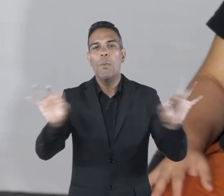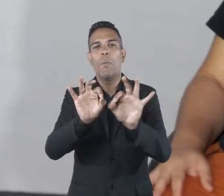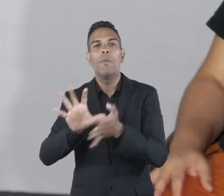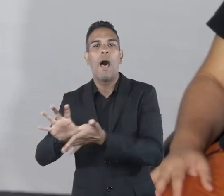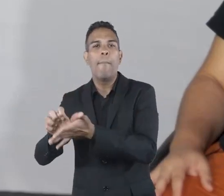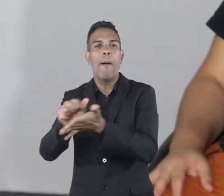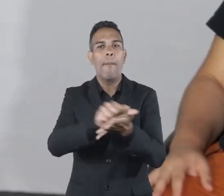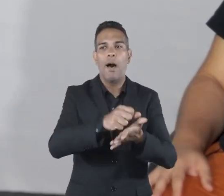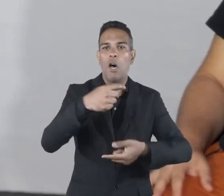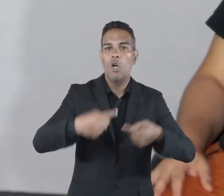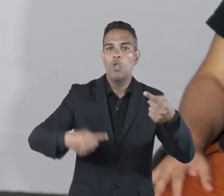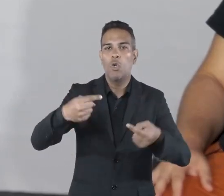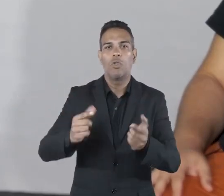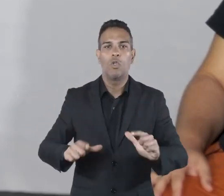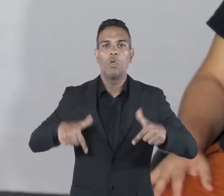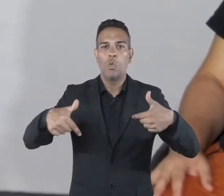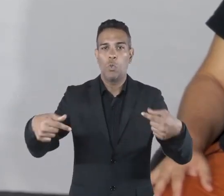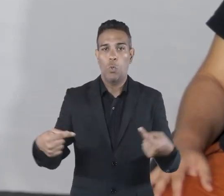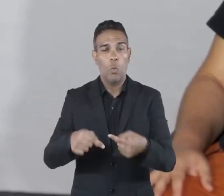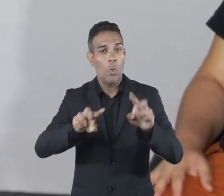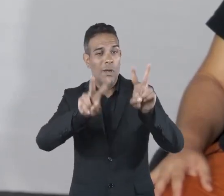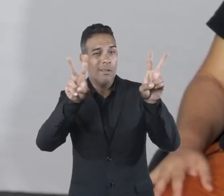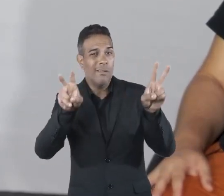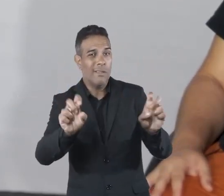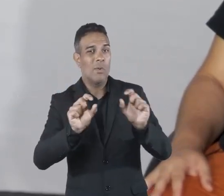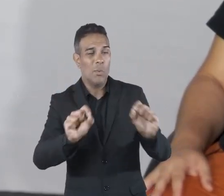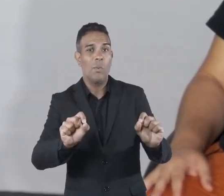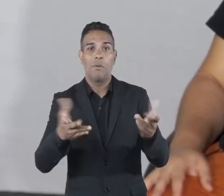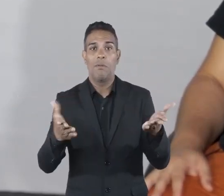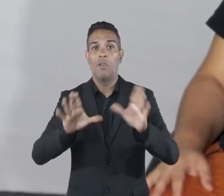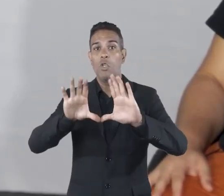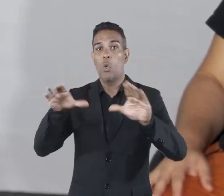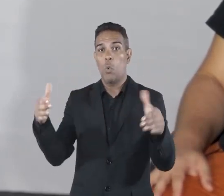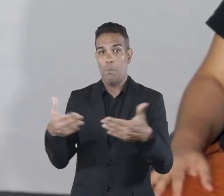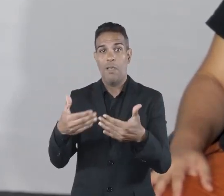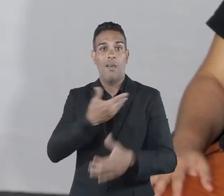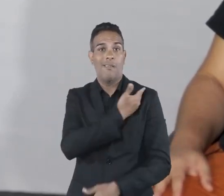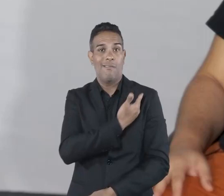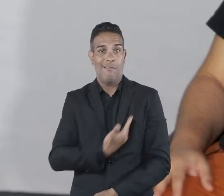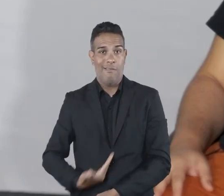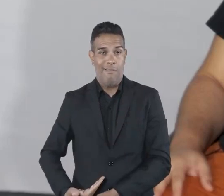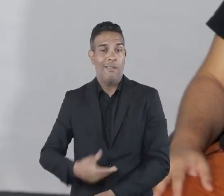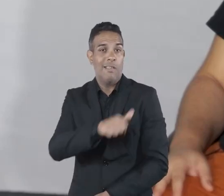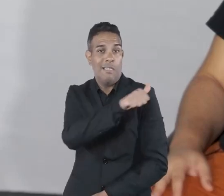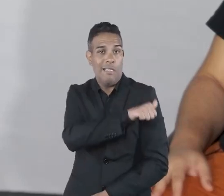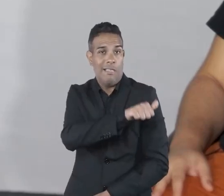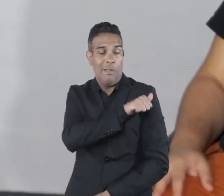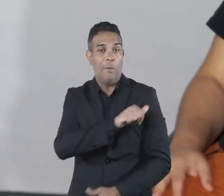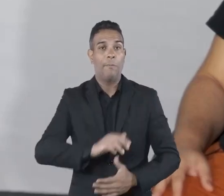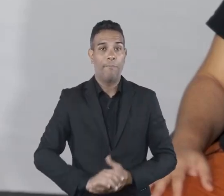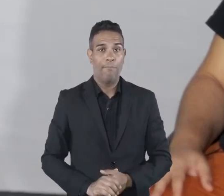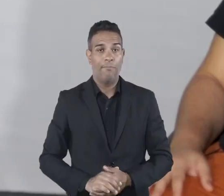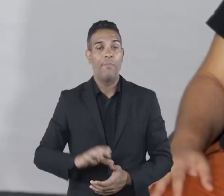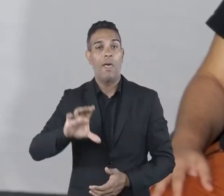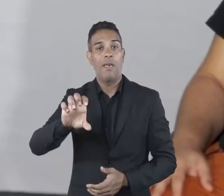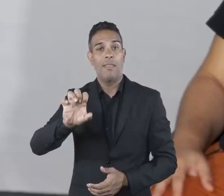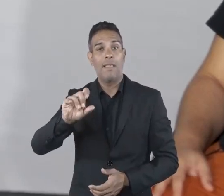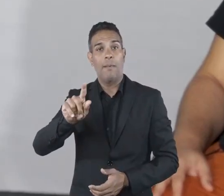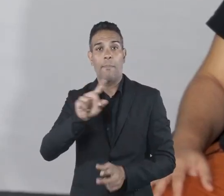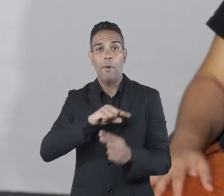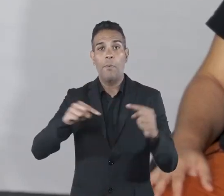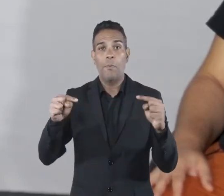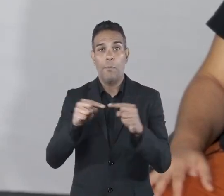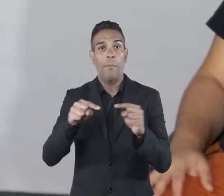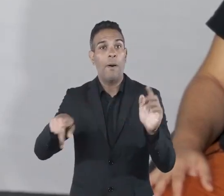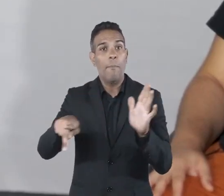apatrida, onde que tem todas as instituições que atuam nessa temática. Tem um comitê estadual, que é CEIPAM.